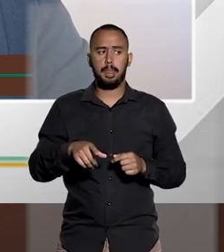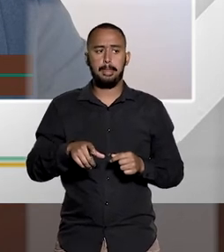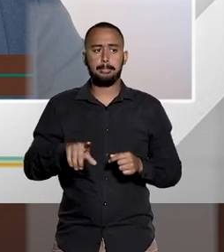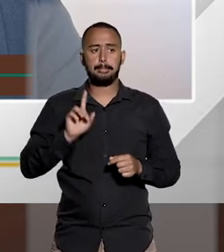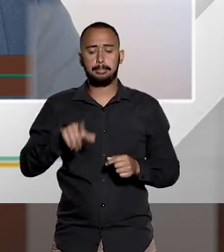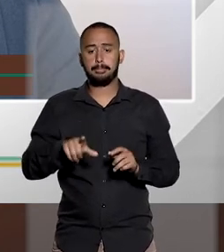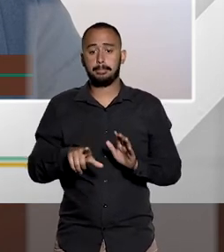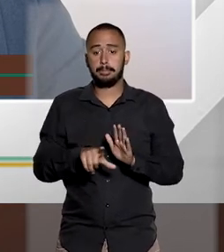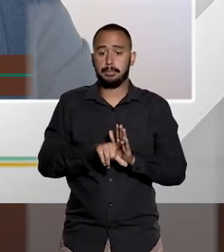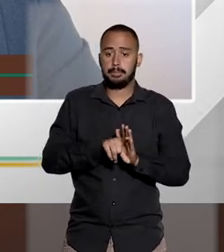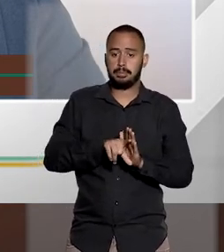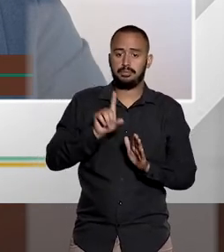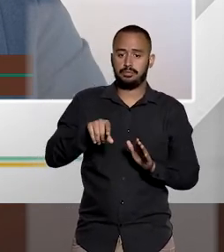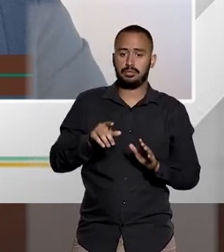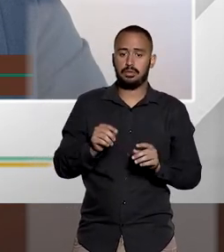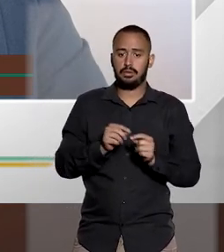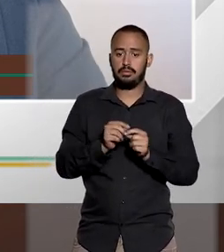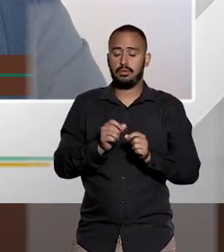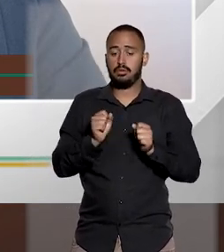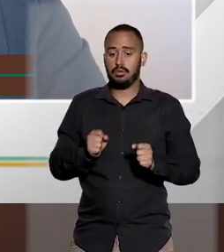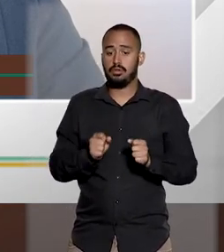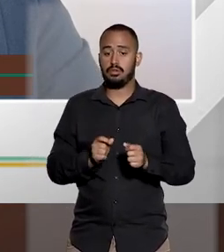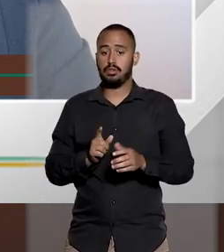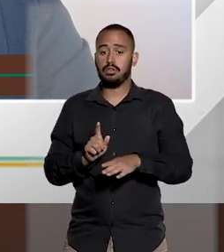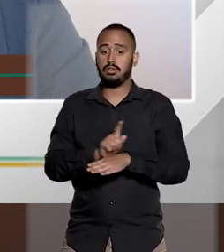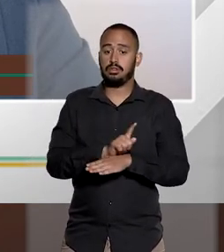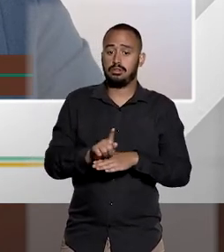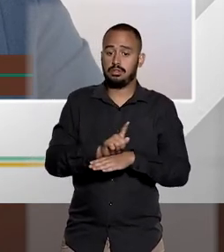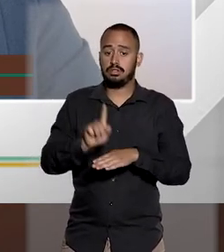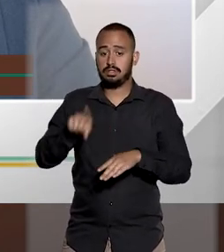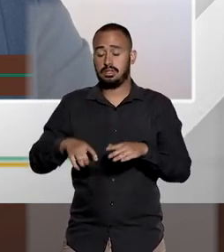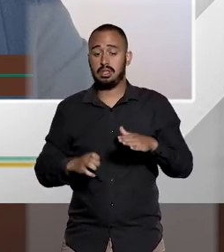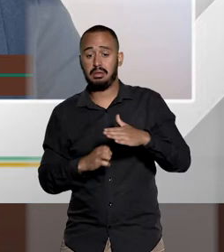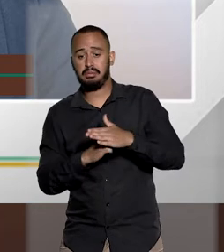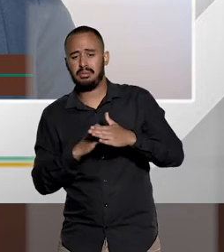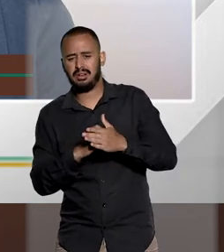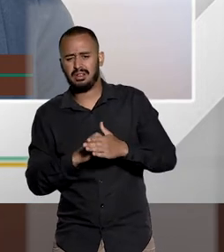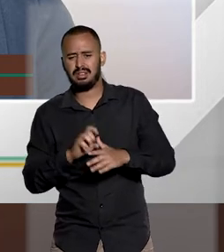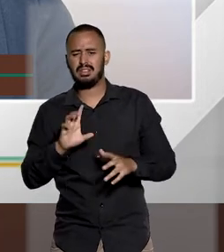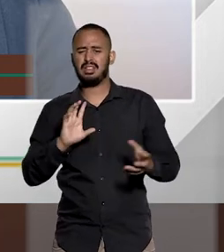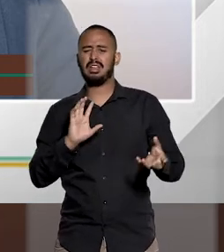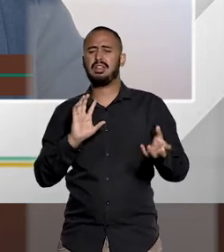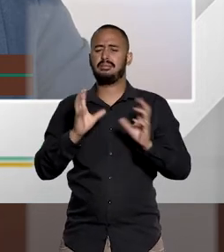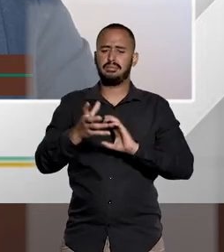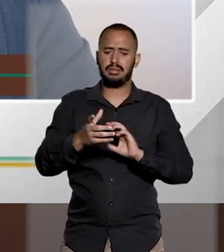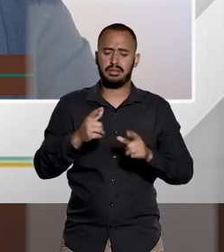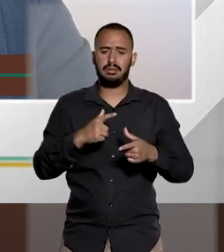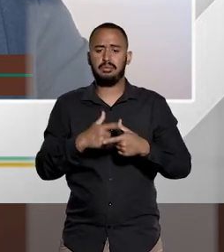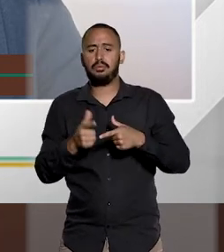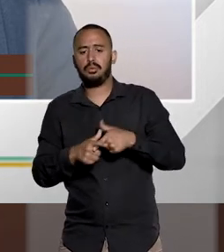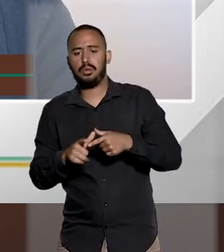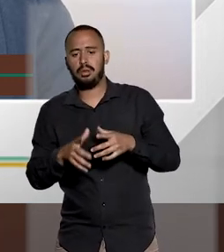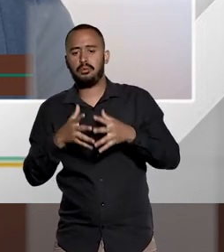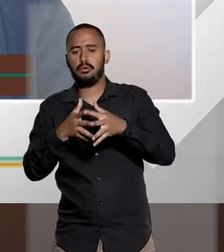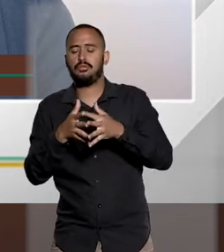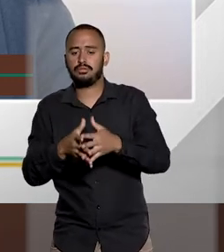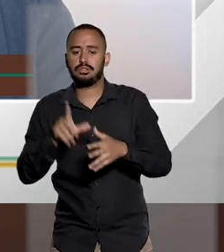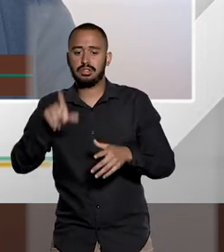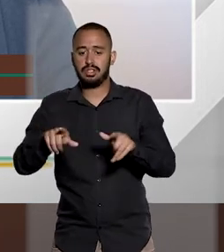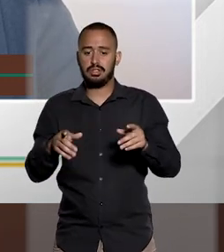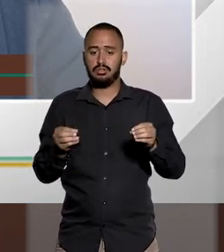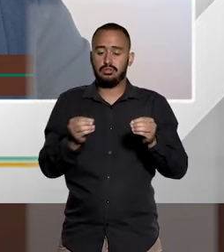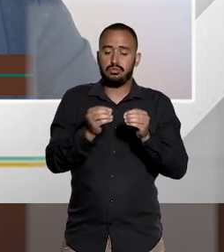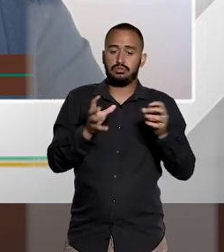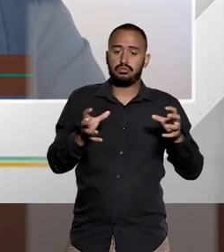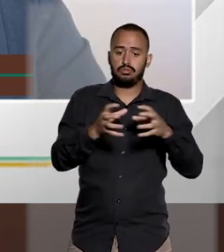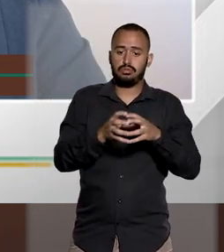que acaba interferindo em relação à gestão da propriedade privada da empresa, acaba gerando consequências à empresa. Então, seria